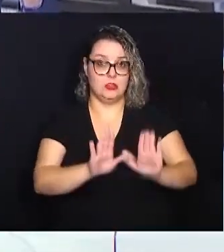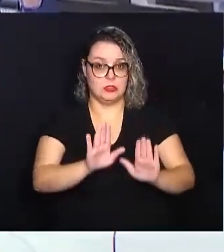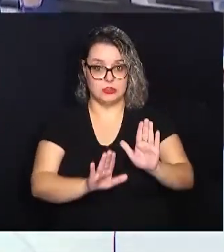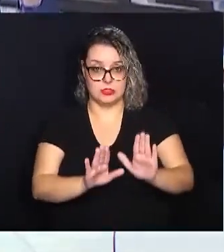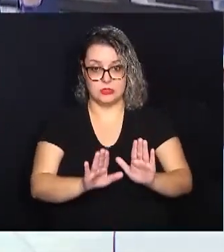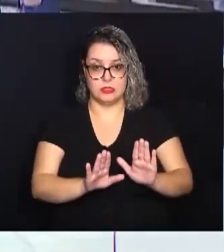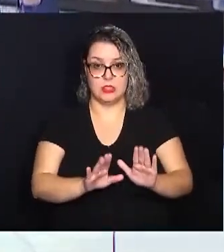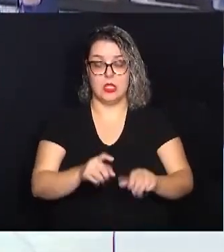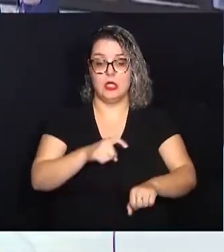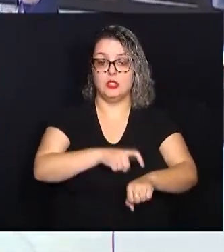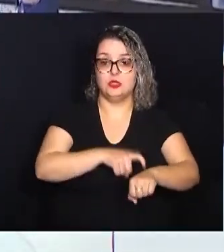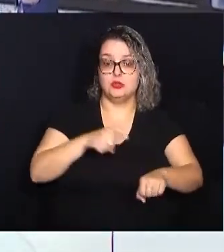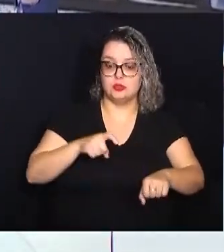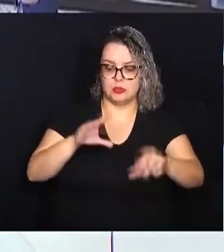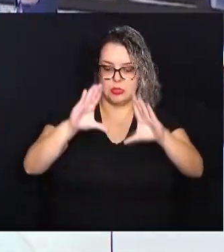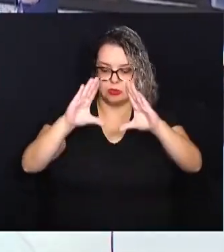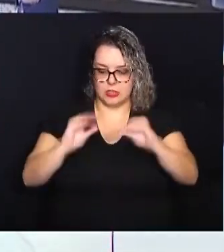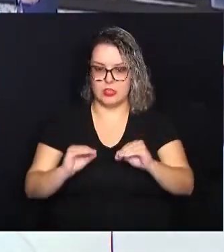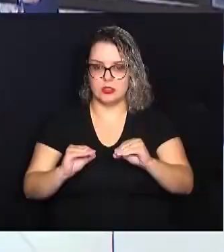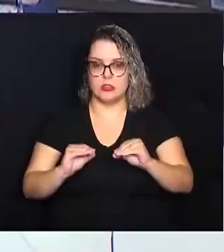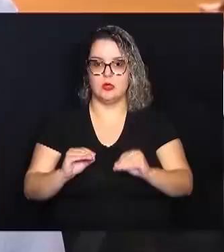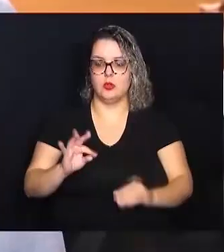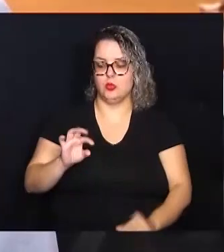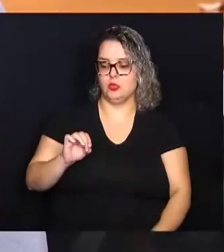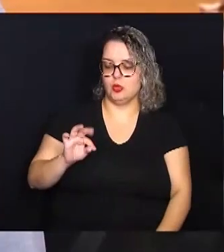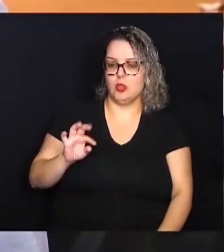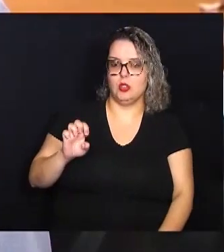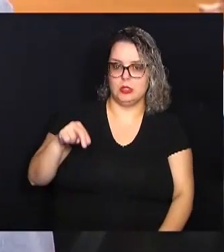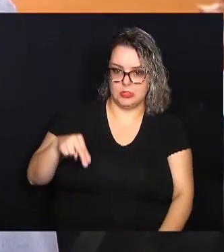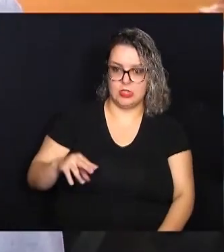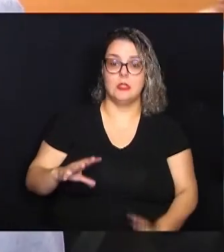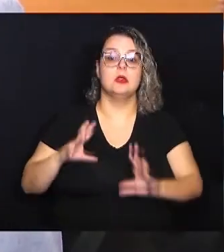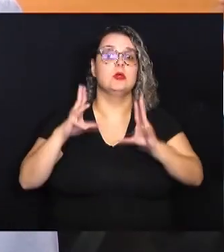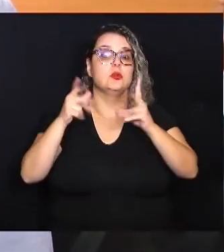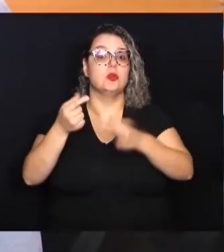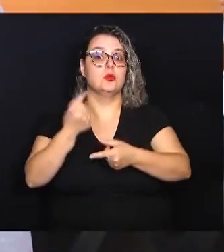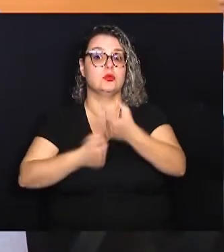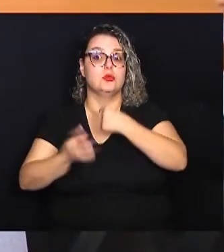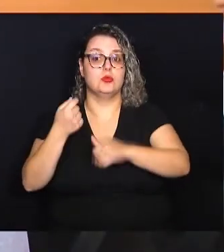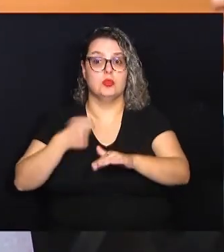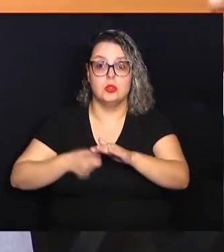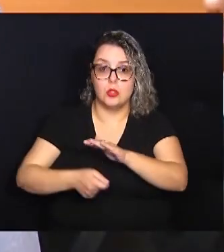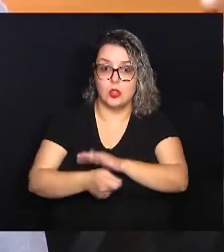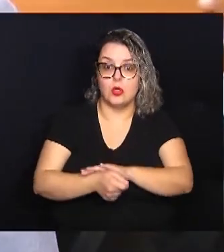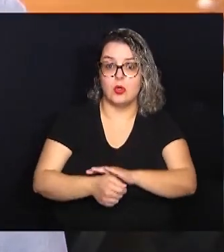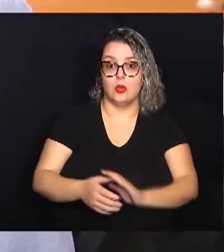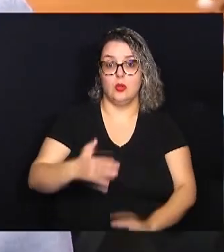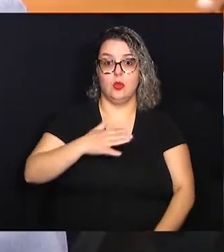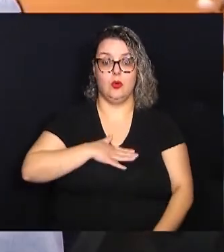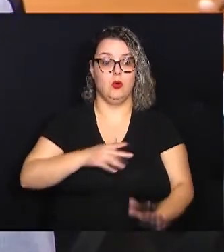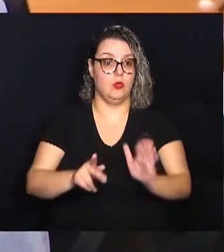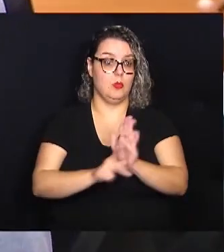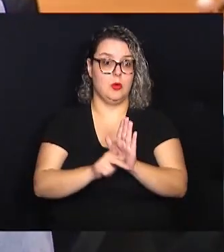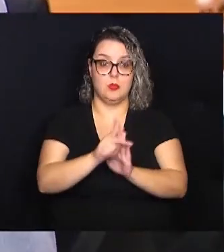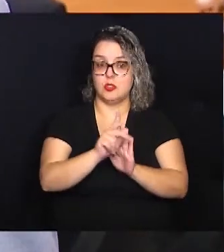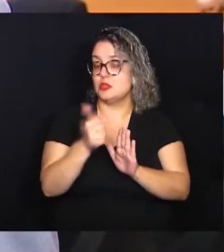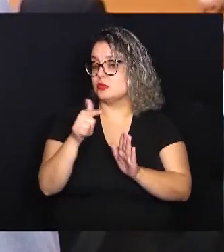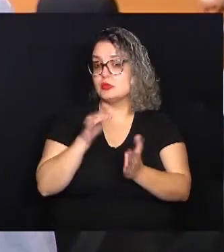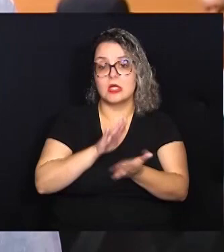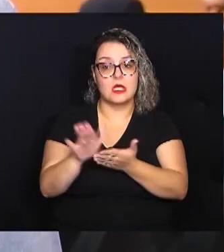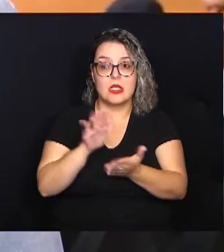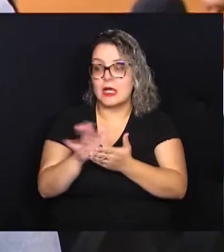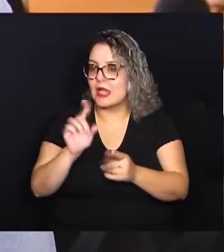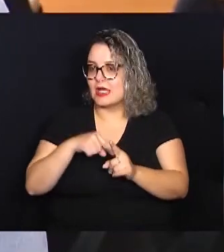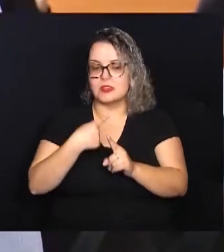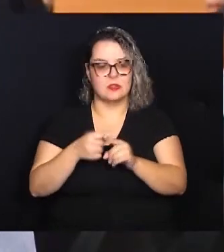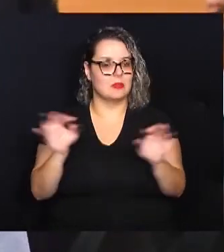no período da noite, esse totem que já tem todo o investimento, ou seja, o meu projeto ele não prevê custo adicional nenhum